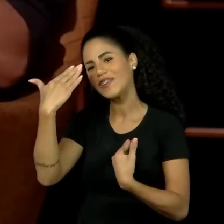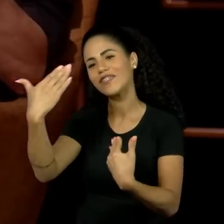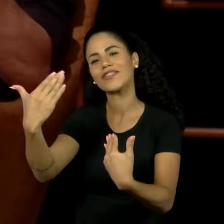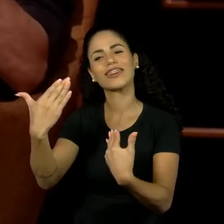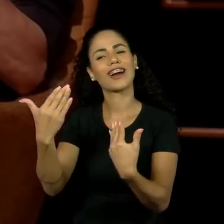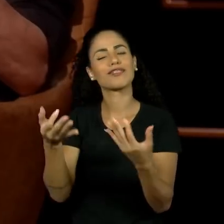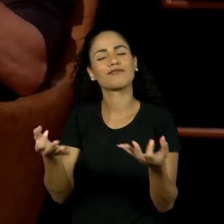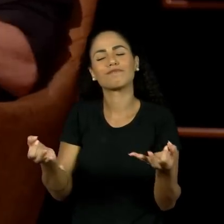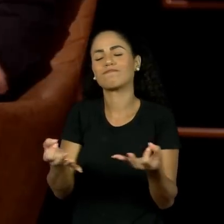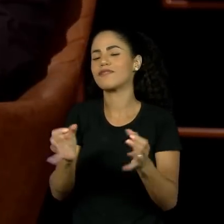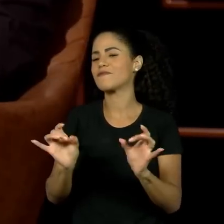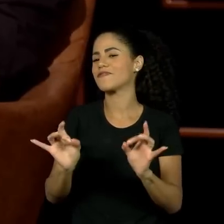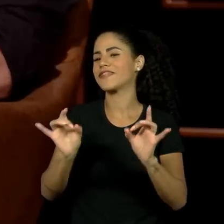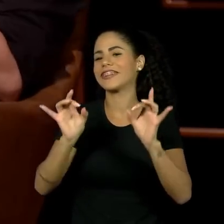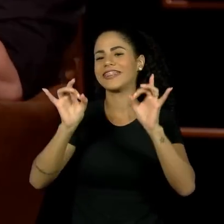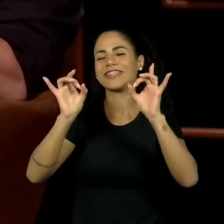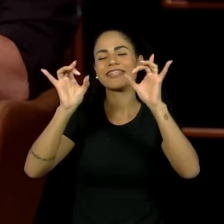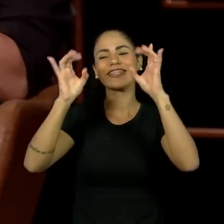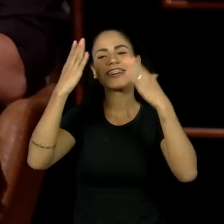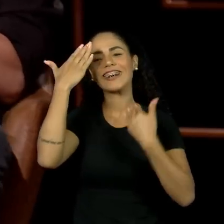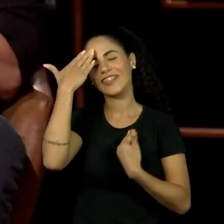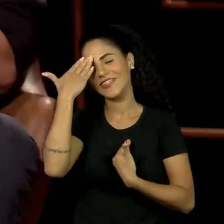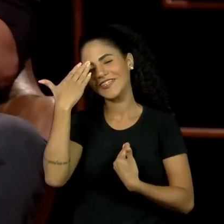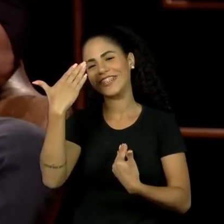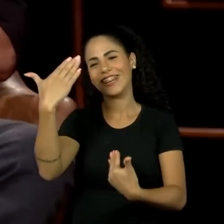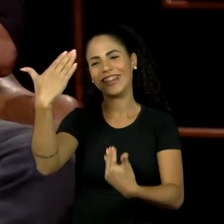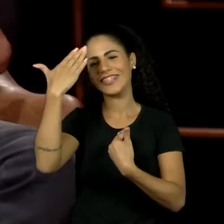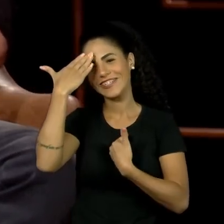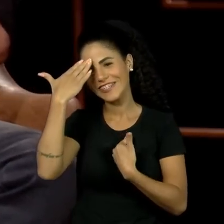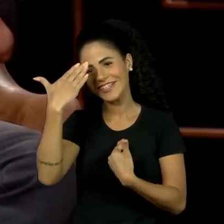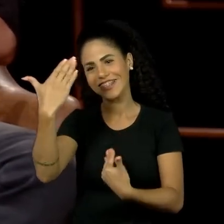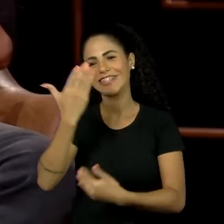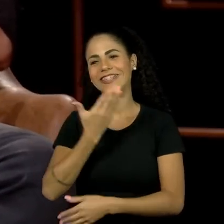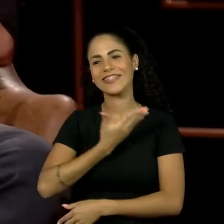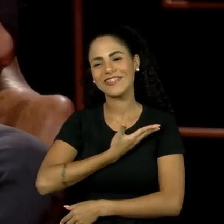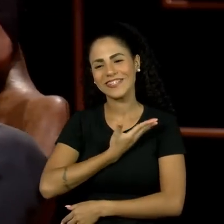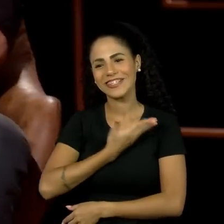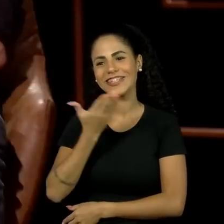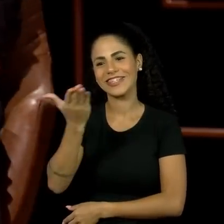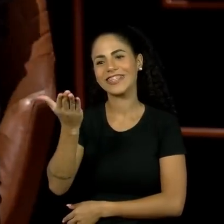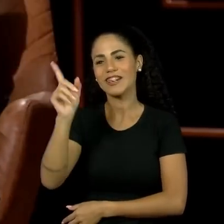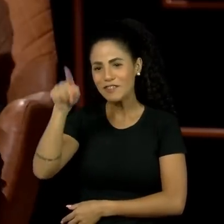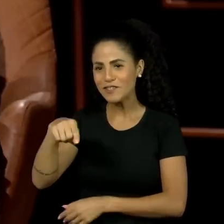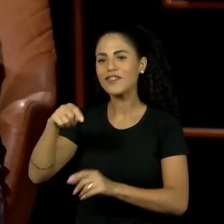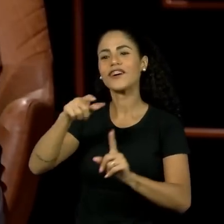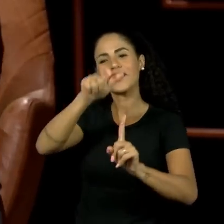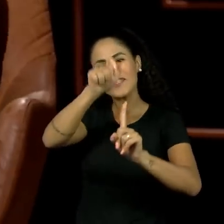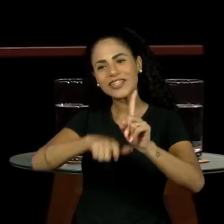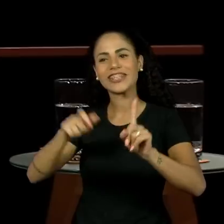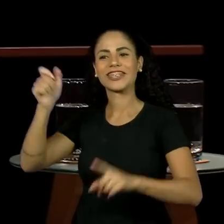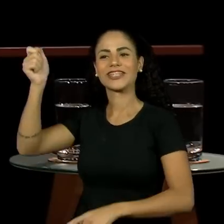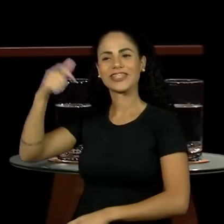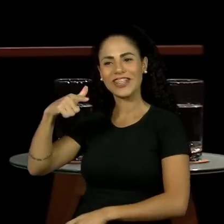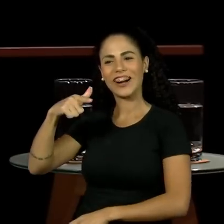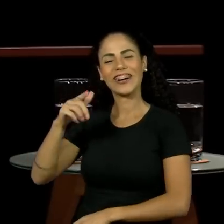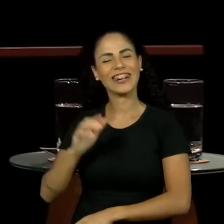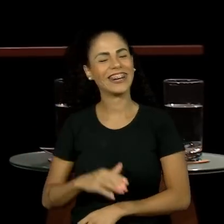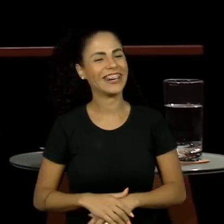um dos maiores presentes que eu já tive na vida. Maneco foi o sol. Maneco foi o